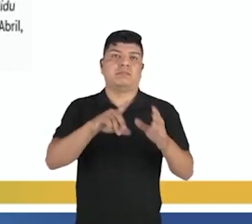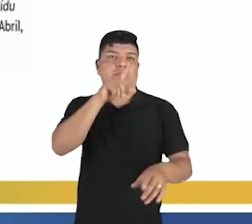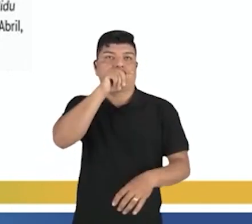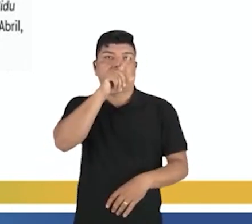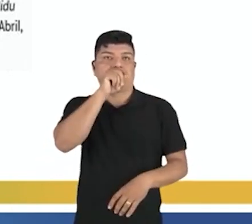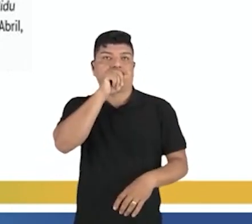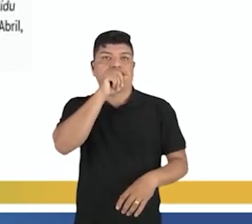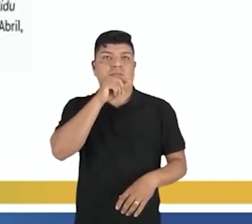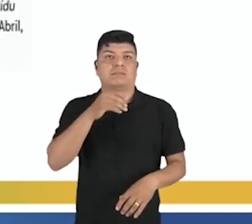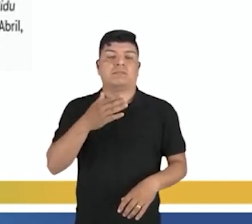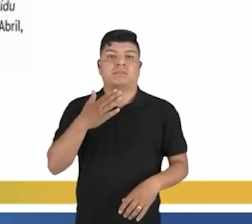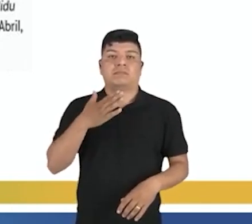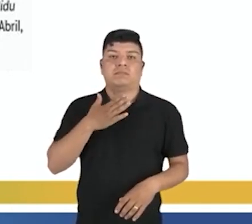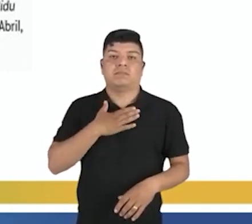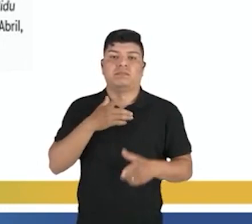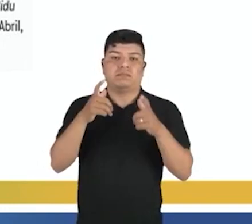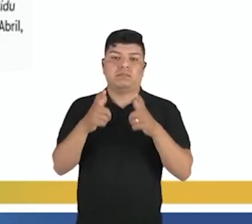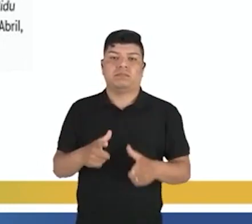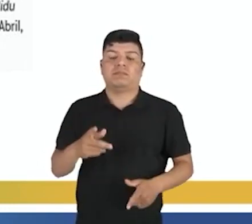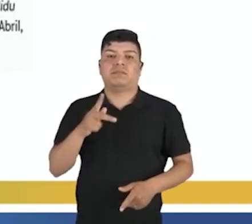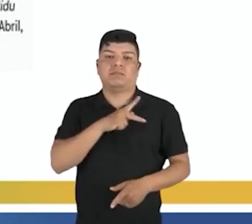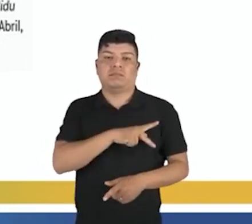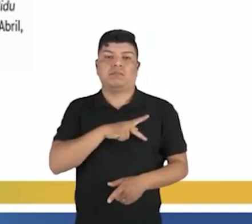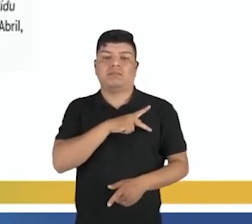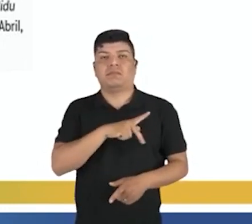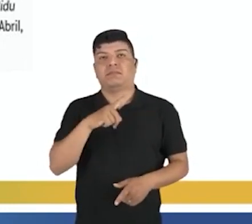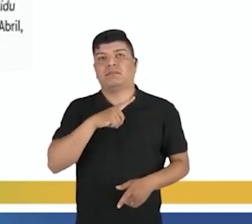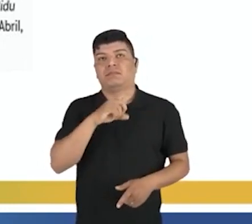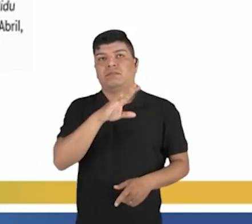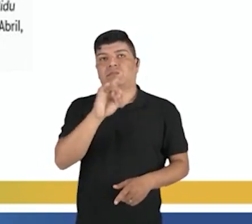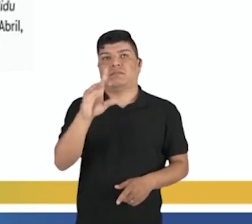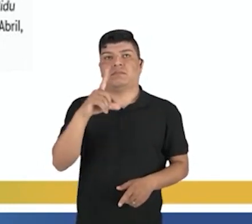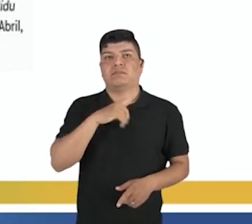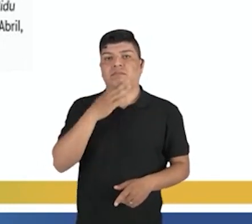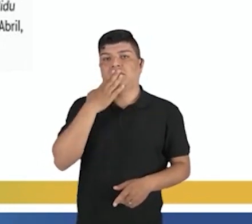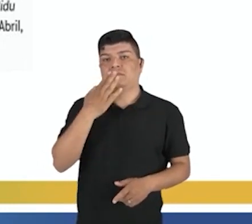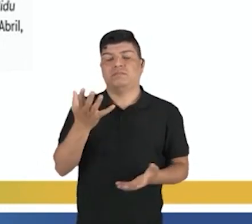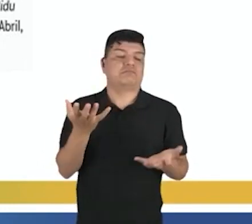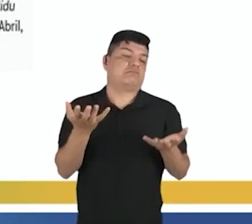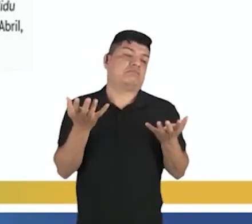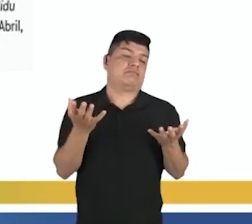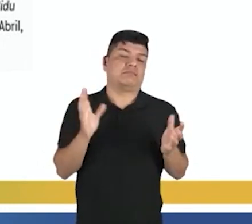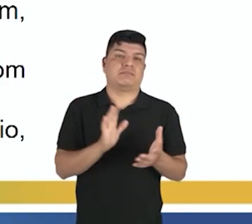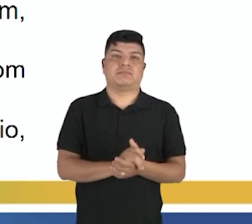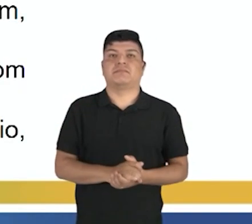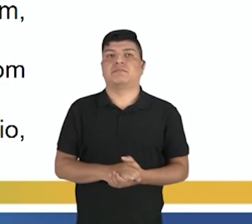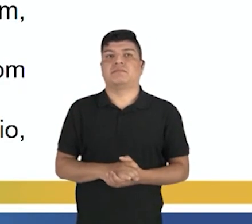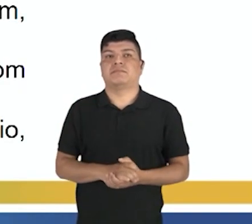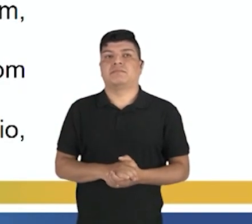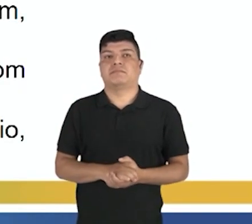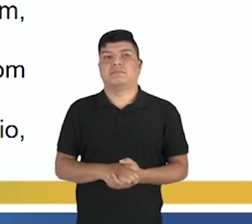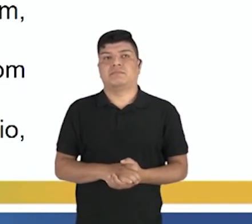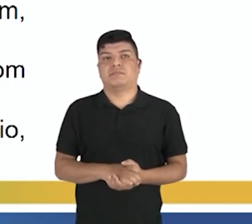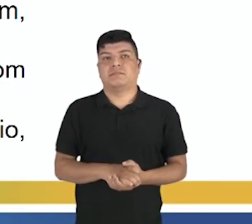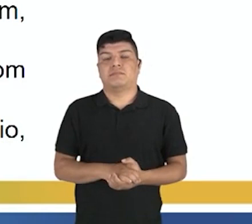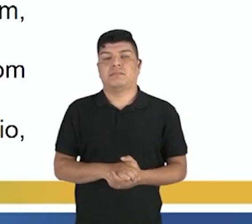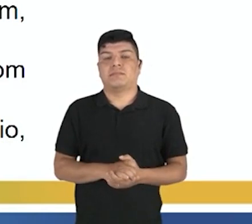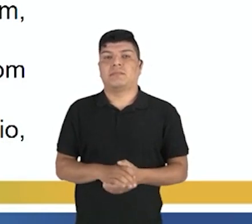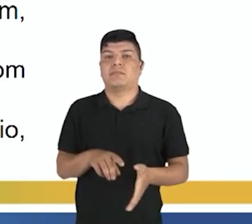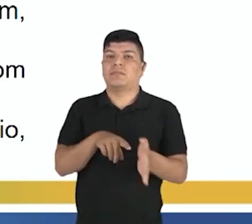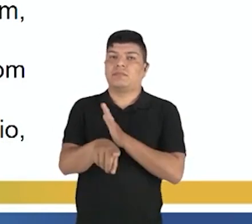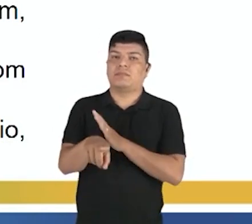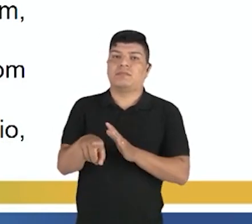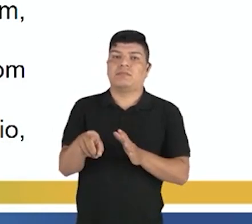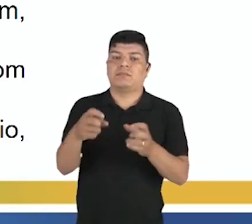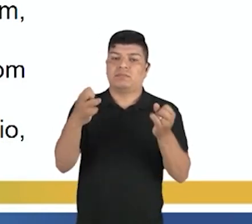Minha terra tem Palmeiras. Cada um tem o time que quiser. E aí a pergunta